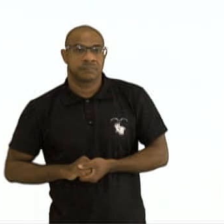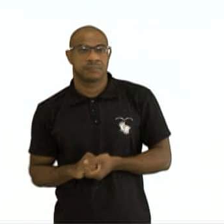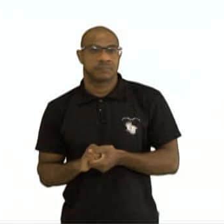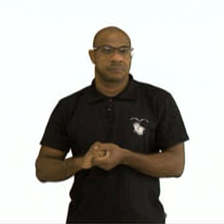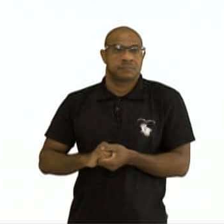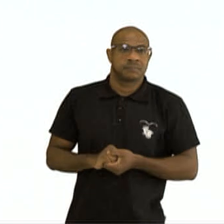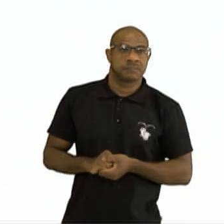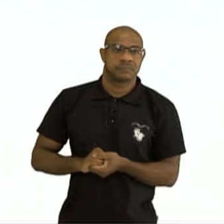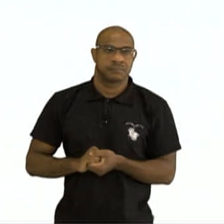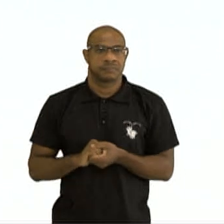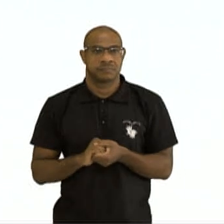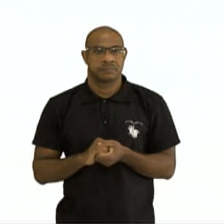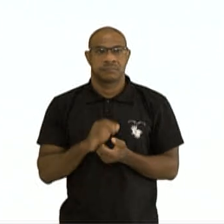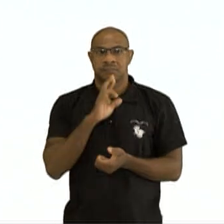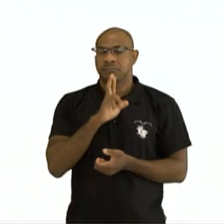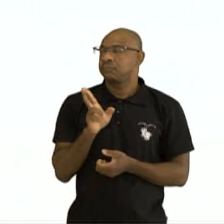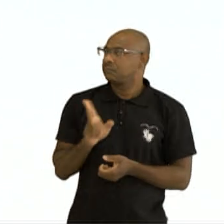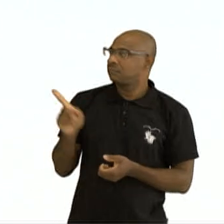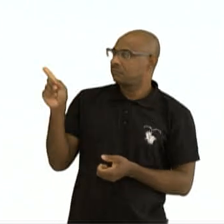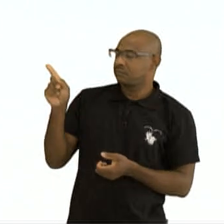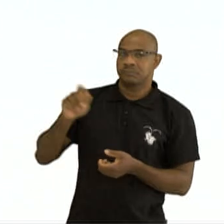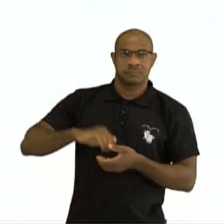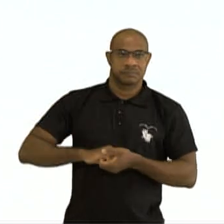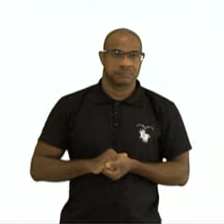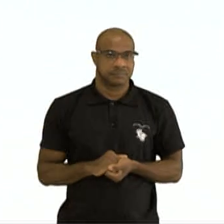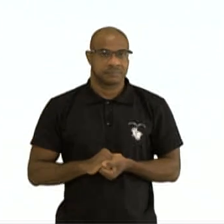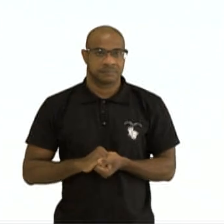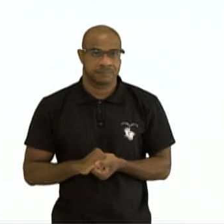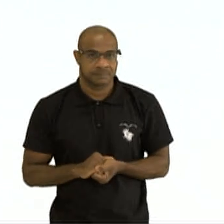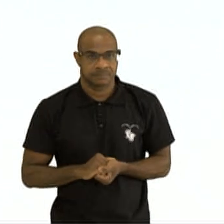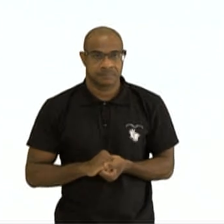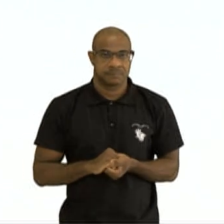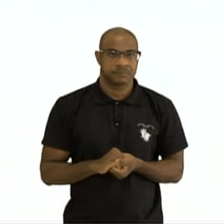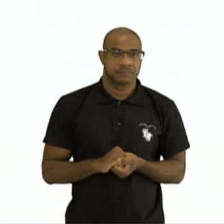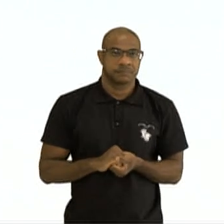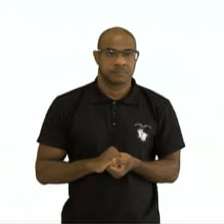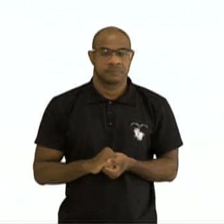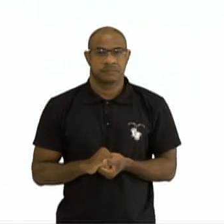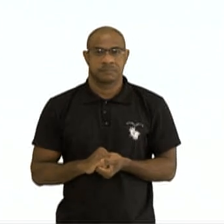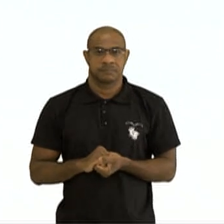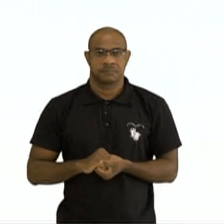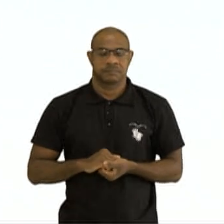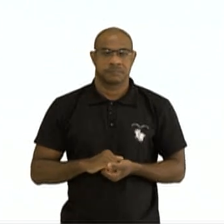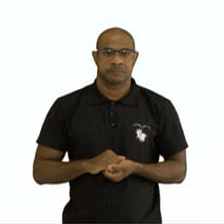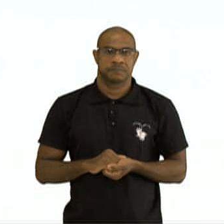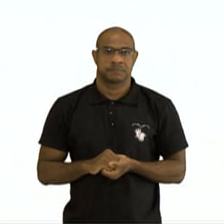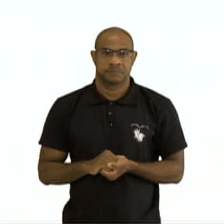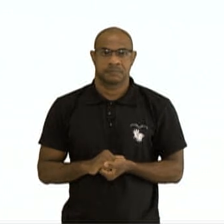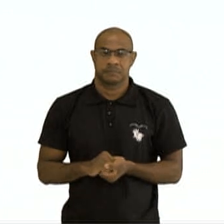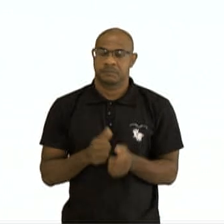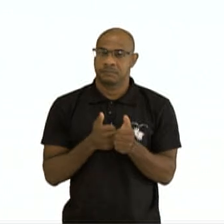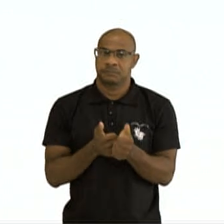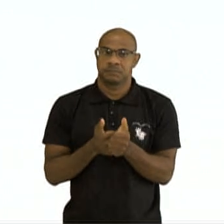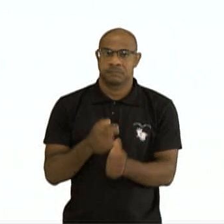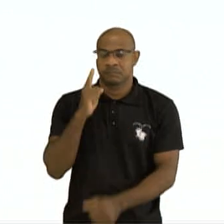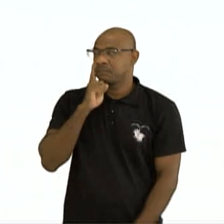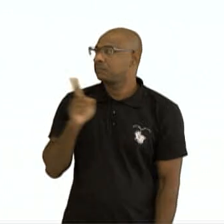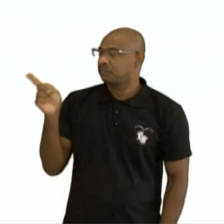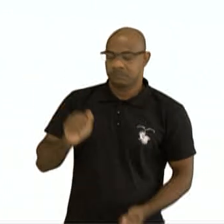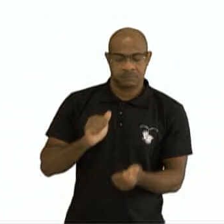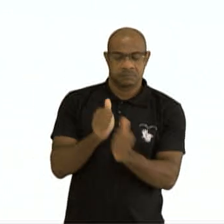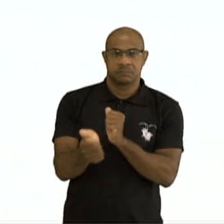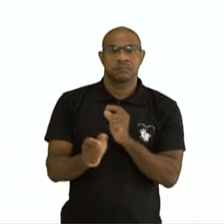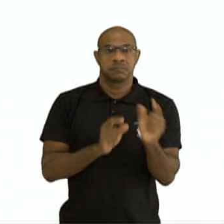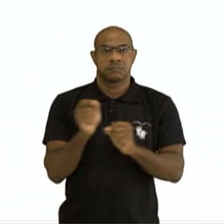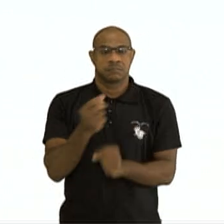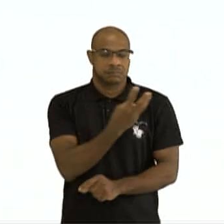Skydiving, scuba diving and snowboarding, they are extreme sports. Esses três esportes aqui são